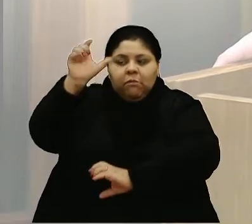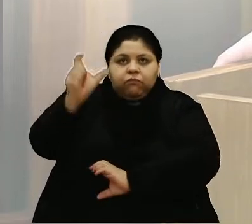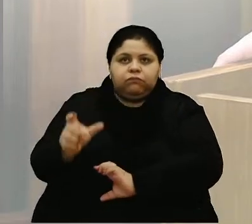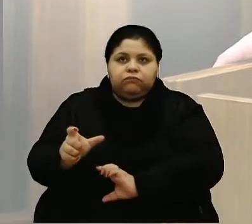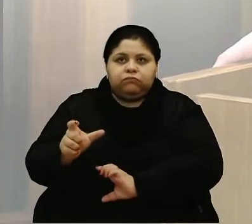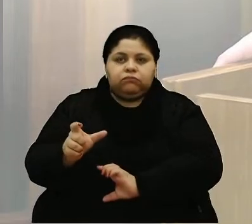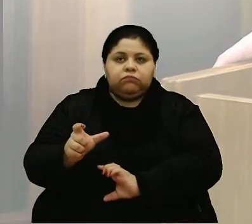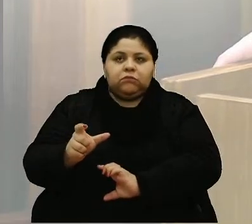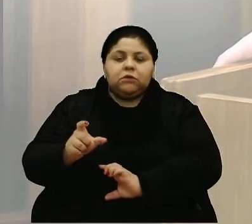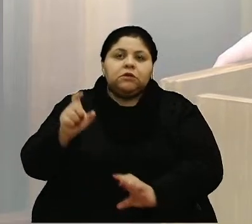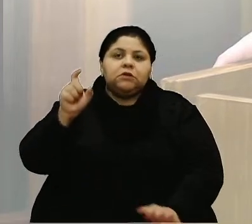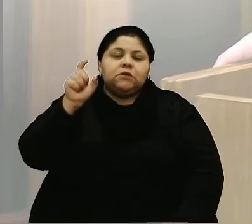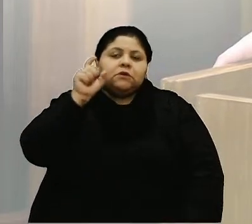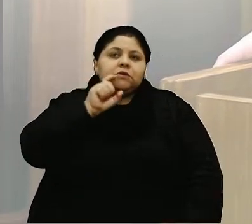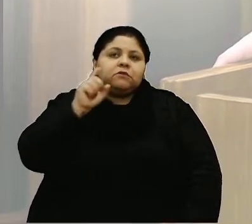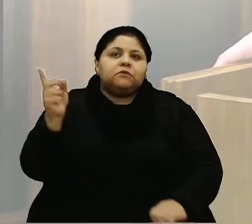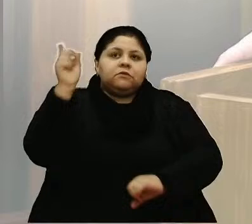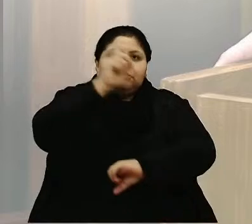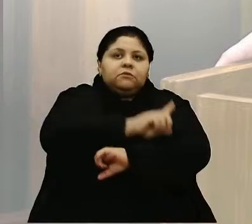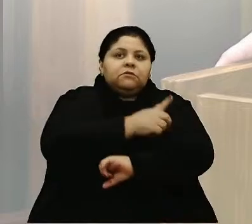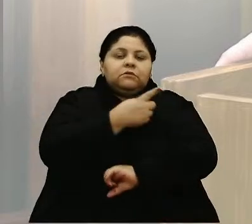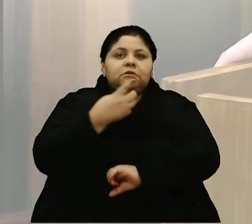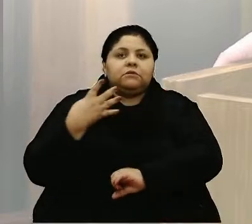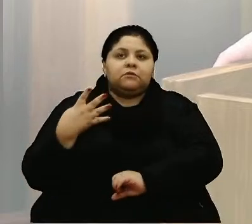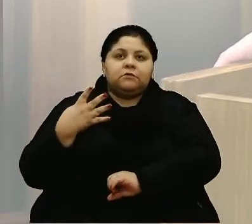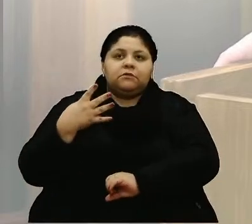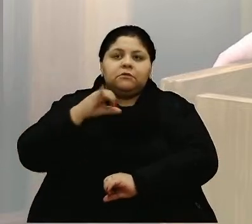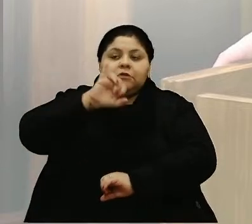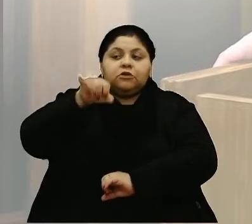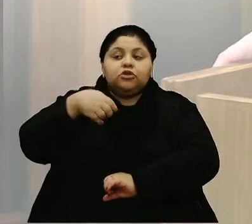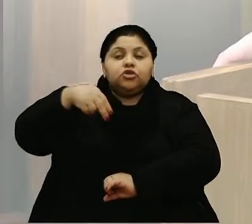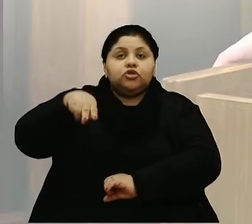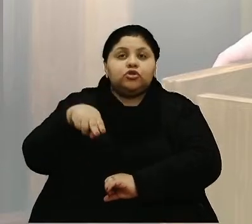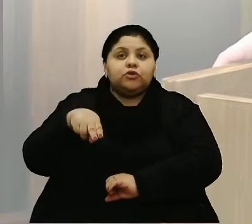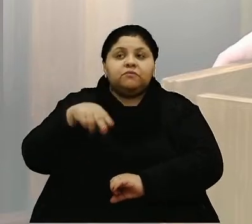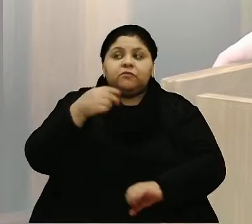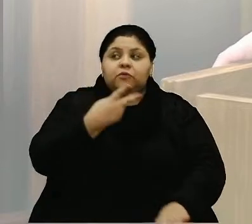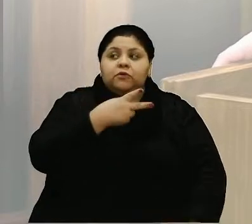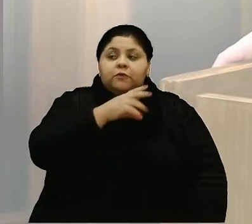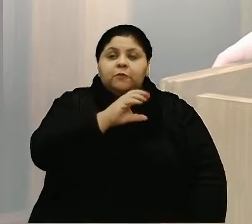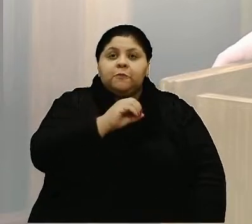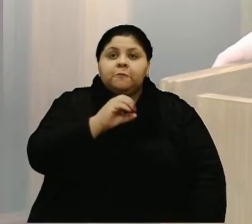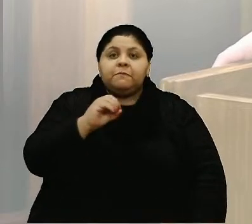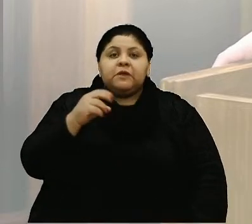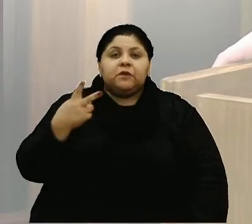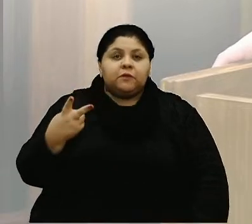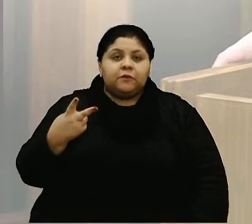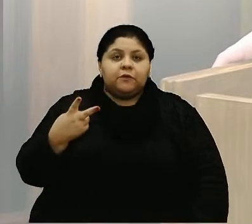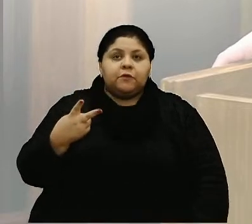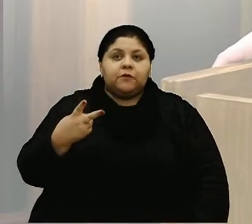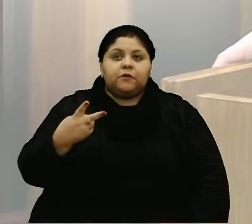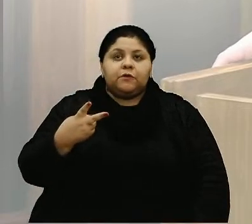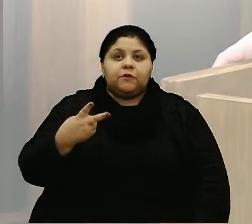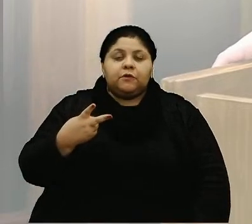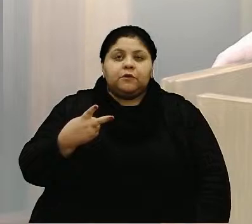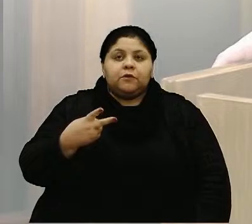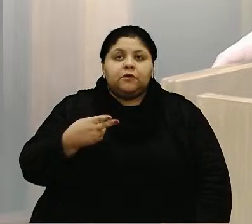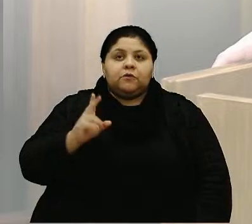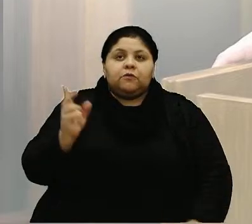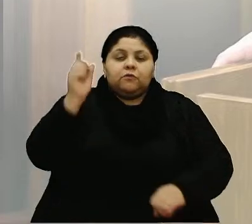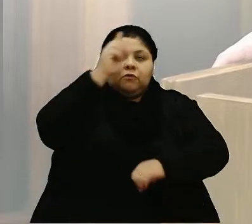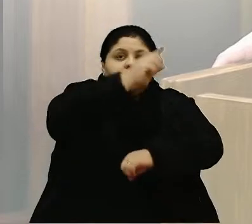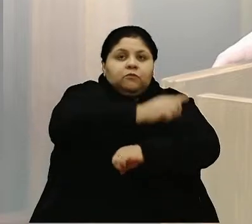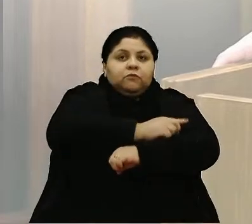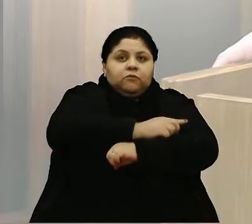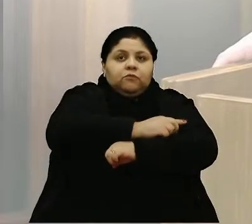uma sexta-feira, no dia 14 de junho de 2002, no mesmo dia do lançamento nacional do